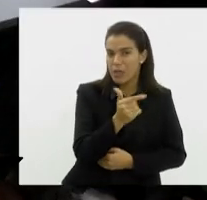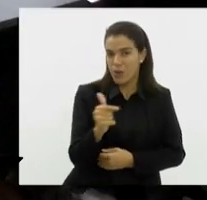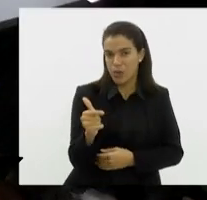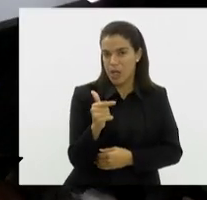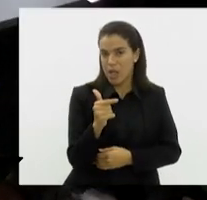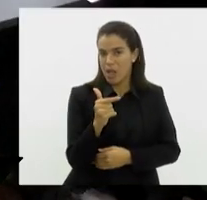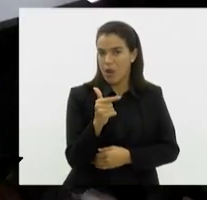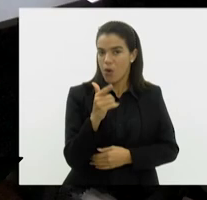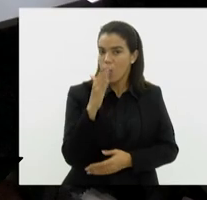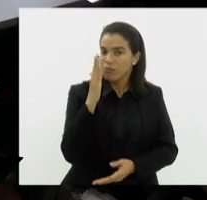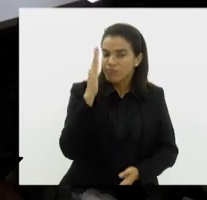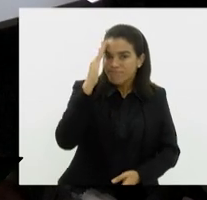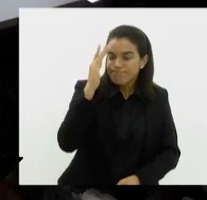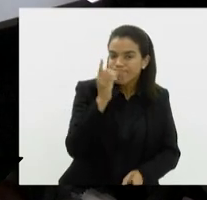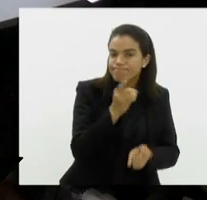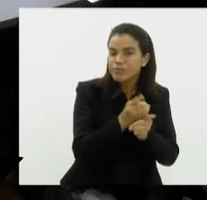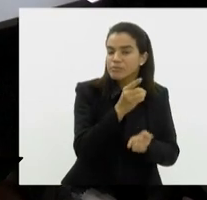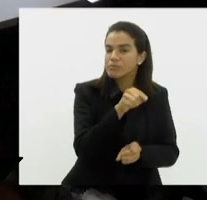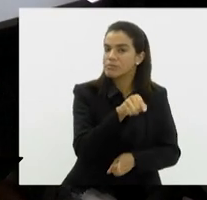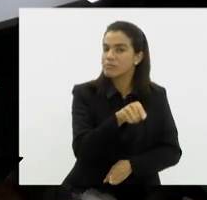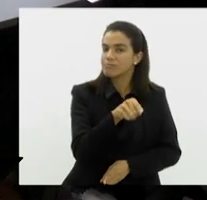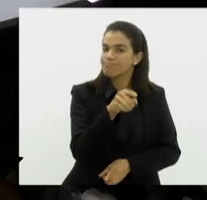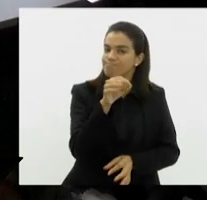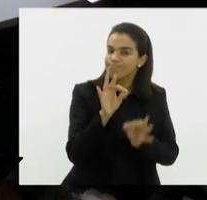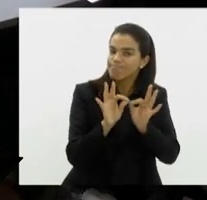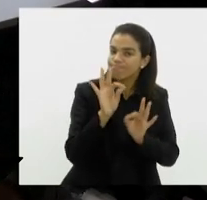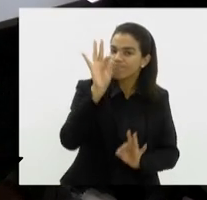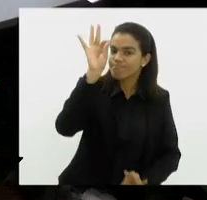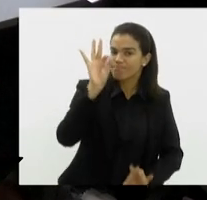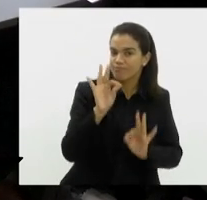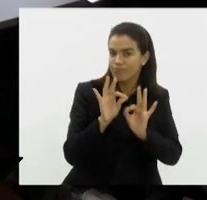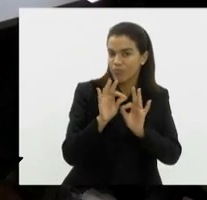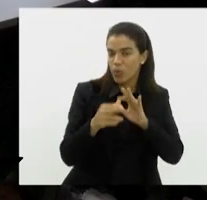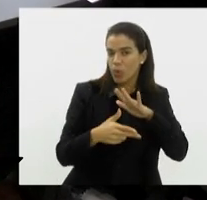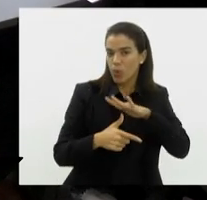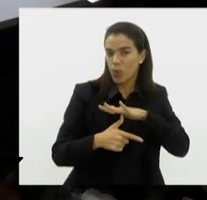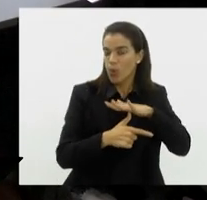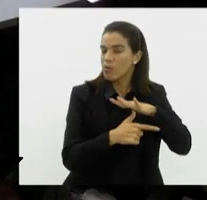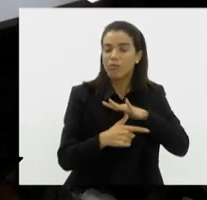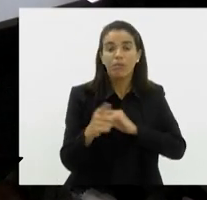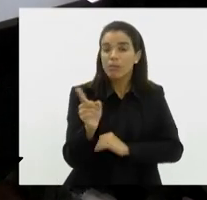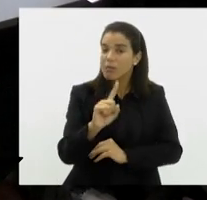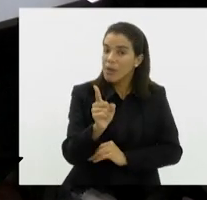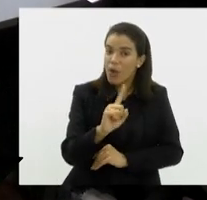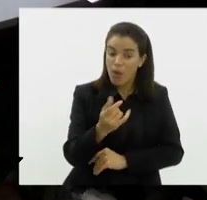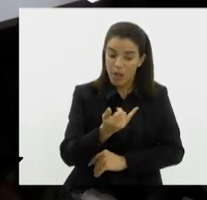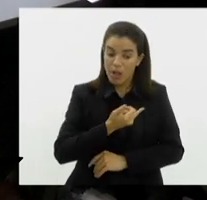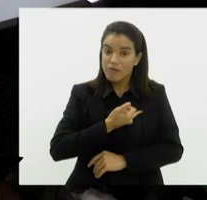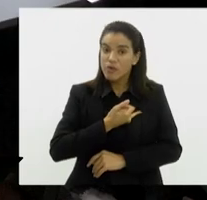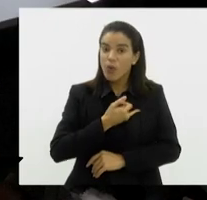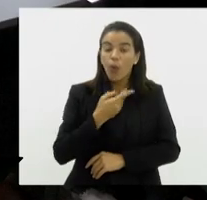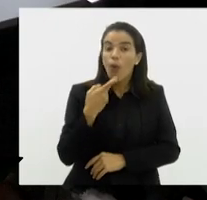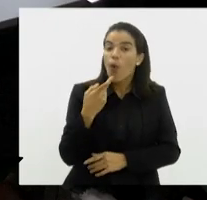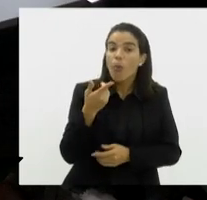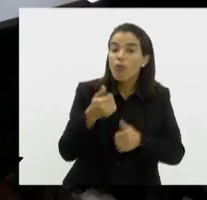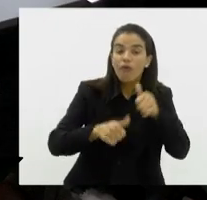na altura verdadeiramente da aeroviação. Não, ele disse que não tinha como